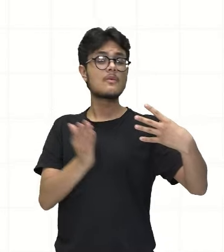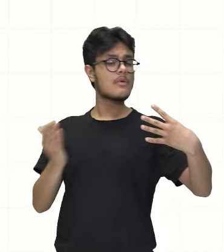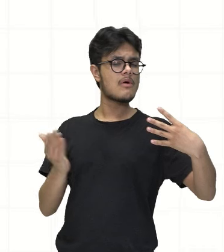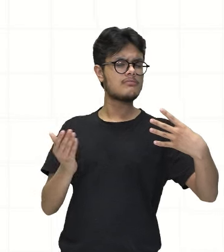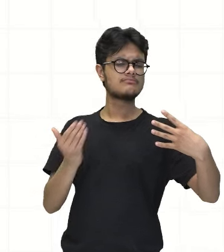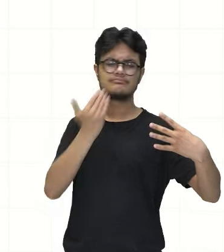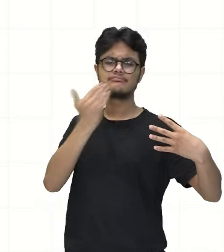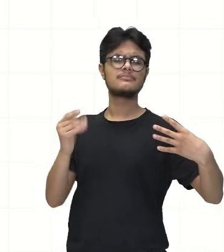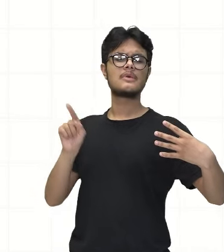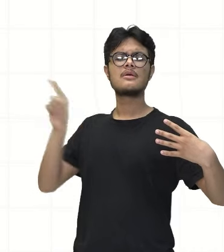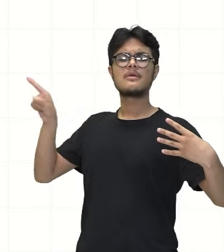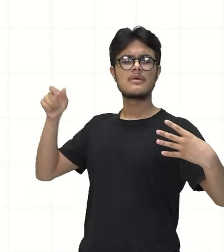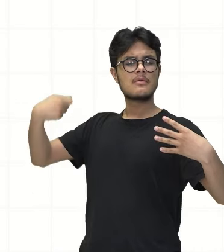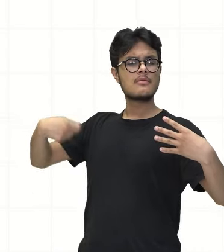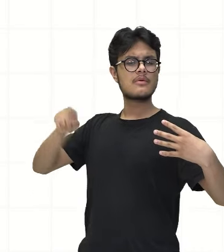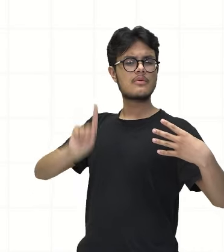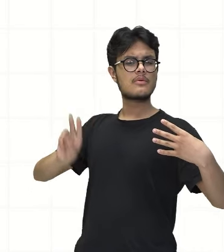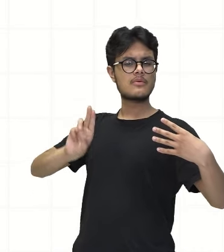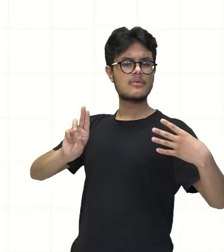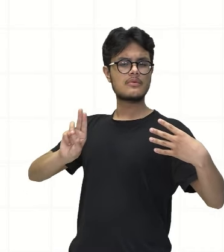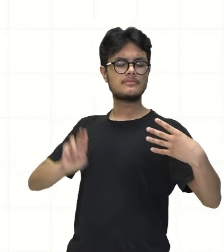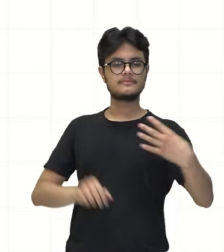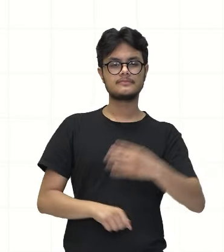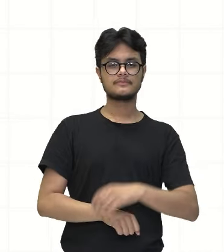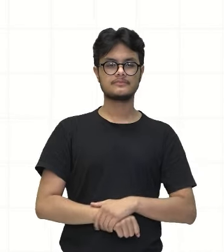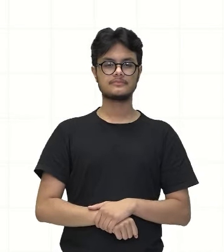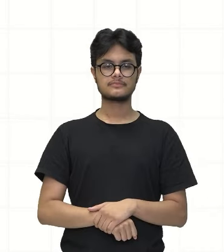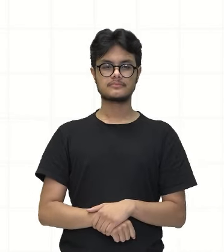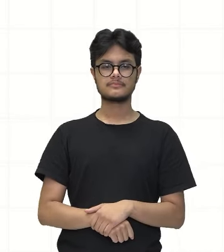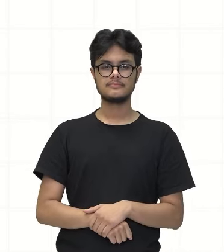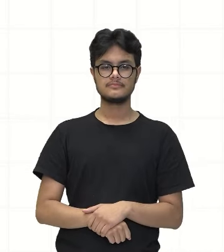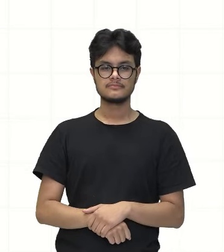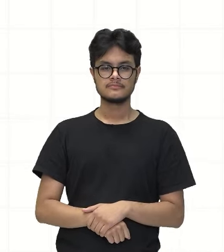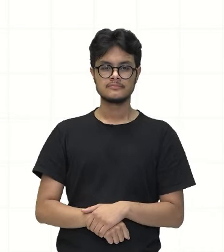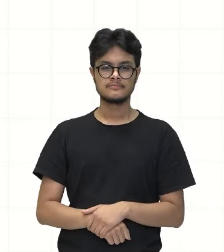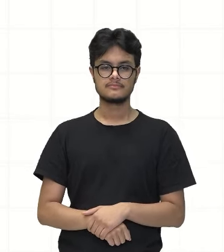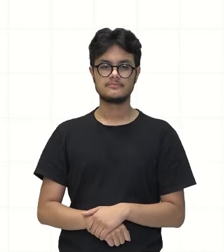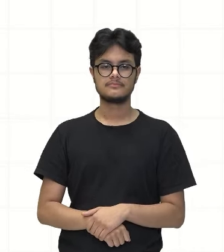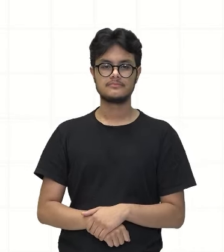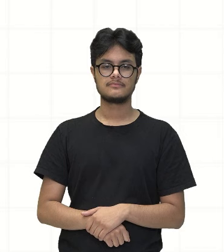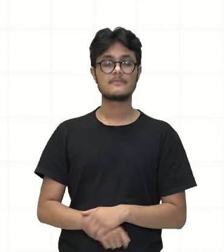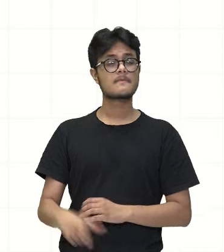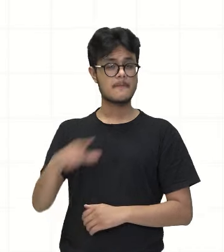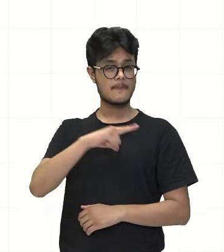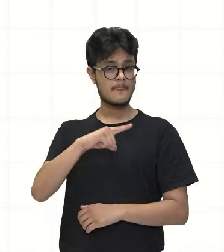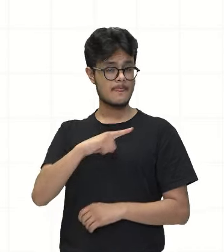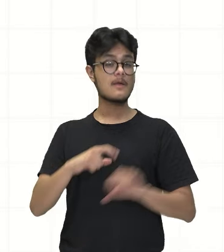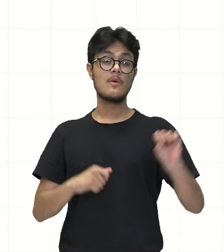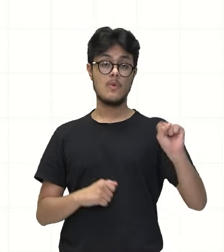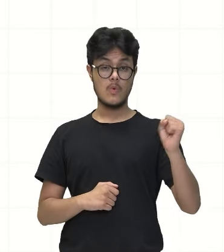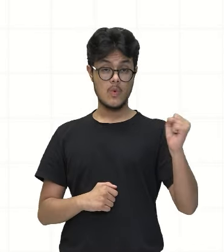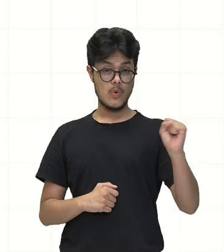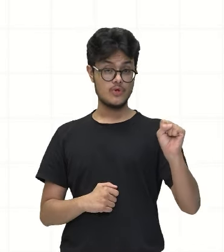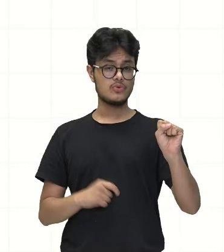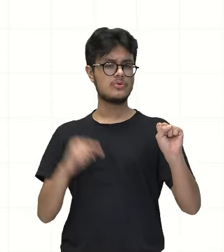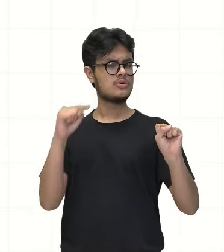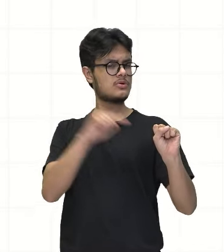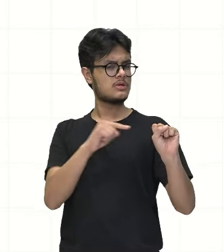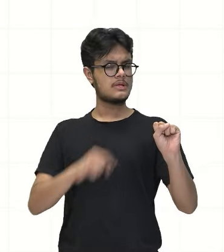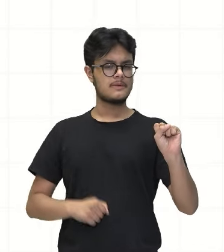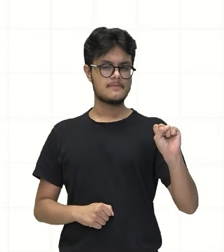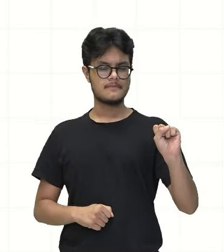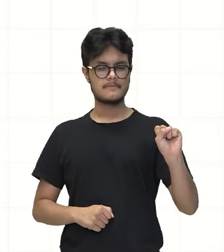quais as informações que o triângulo me fornece? Ele me dá essa medida 8, que é o